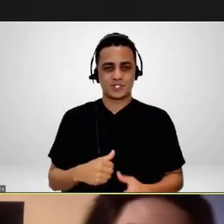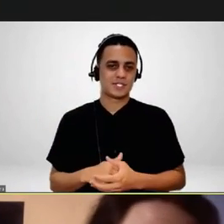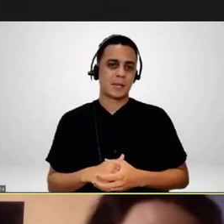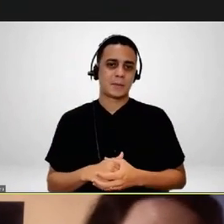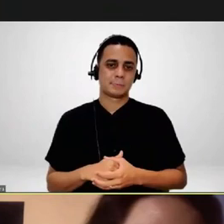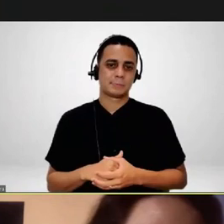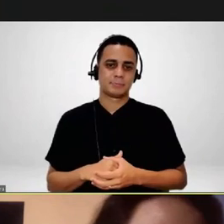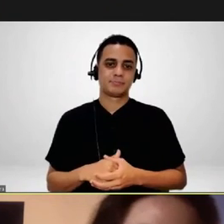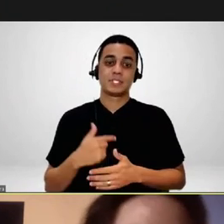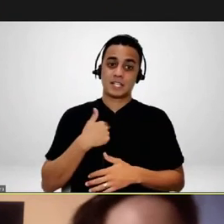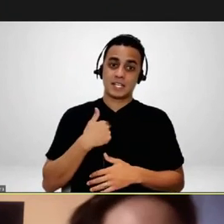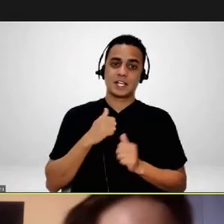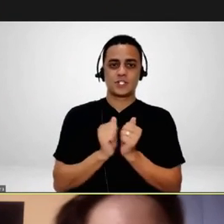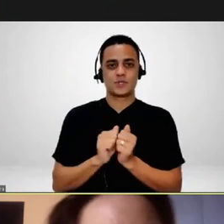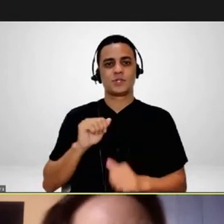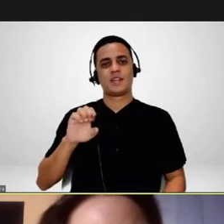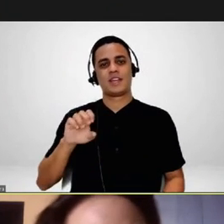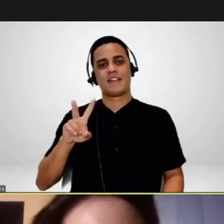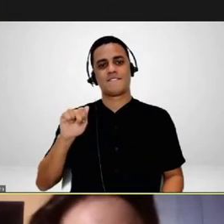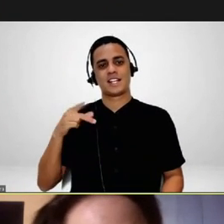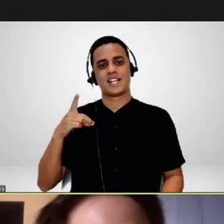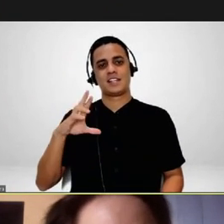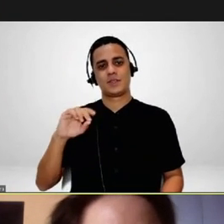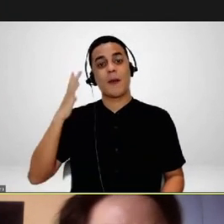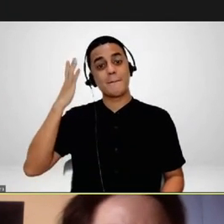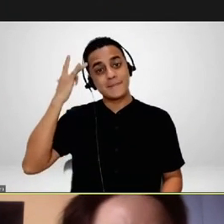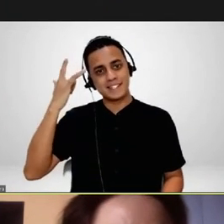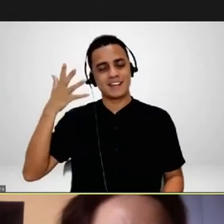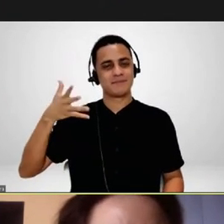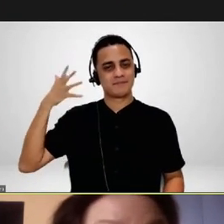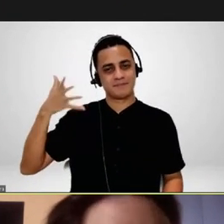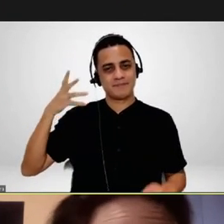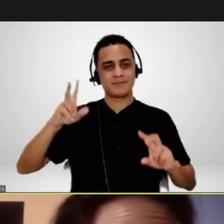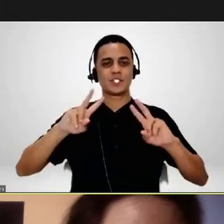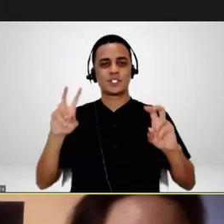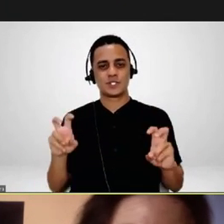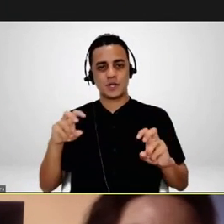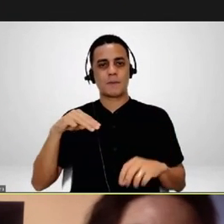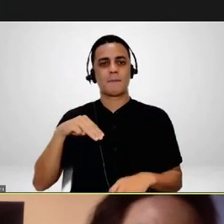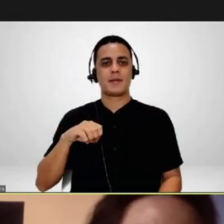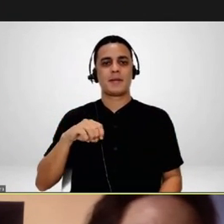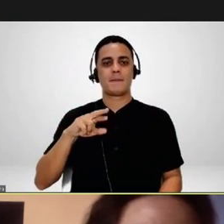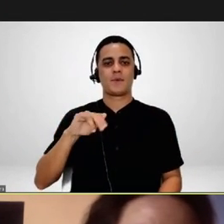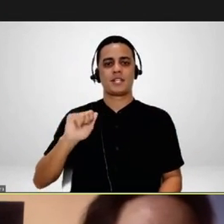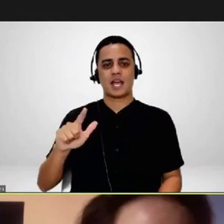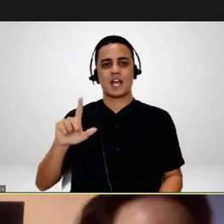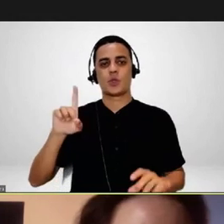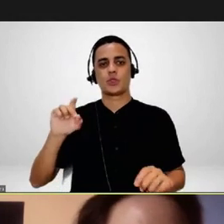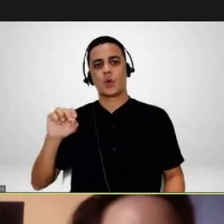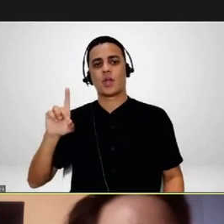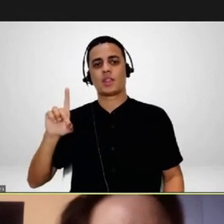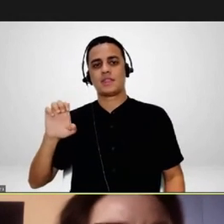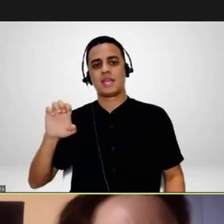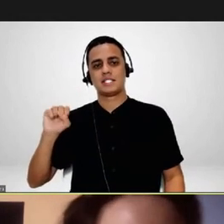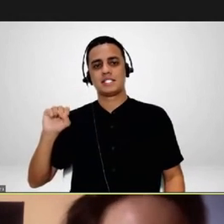E eu e o Evandro amanhã estaremos falando sobre o Memorial do Desenho, que é uma